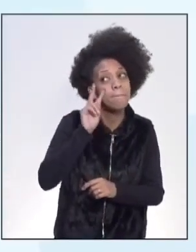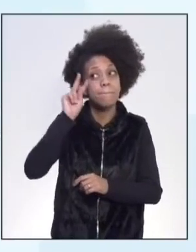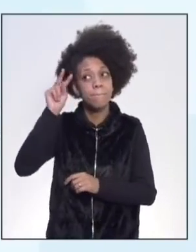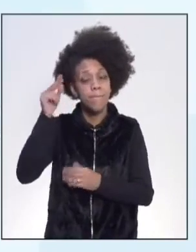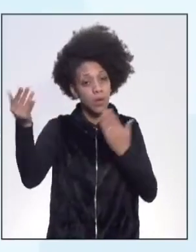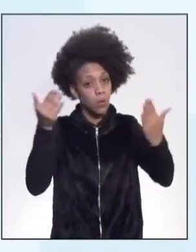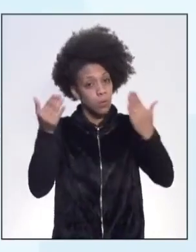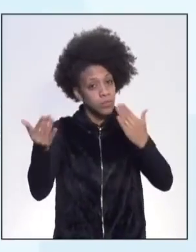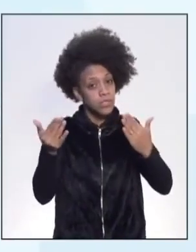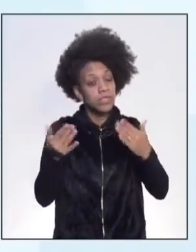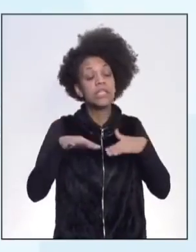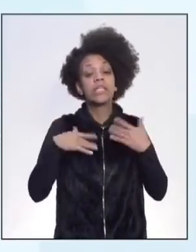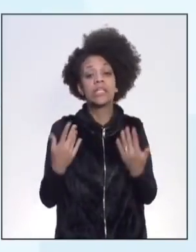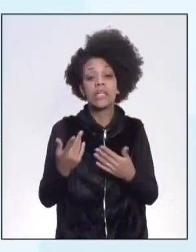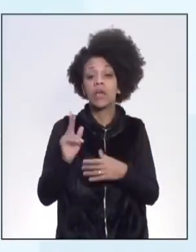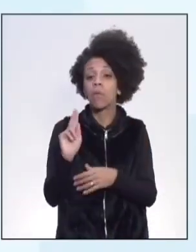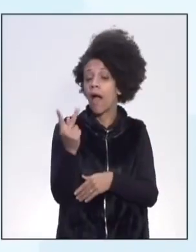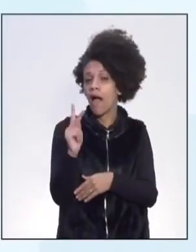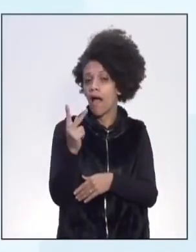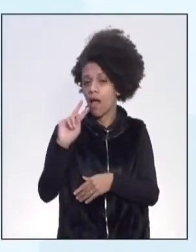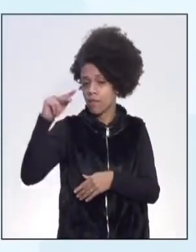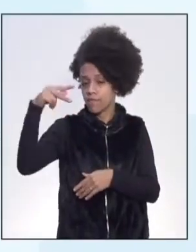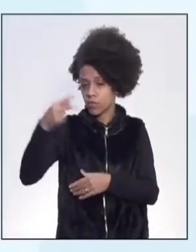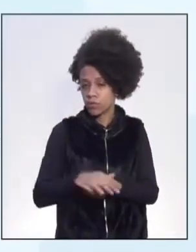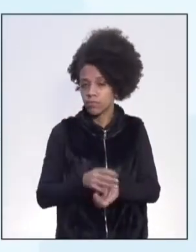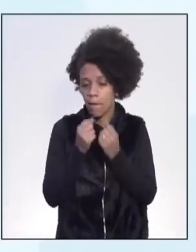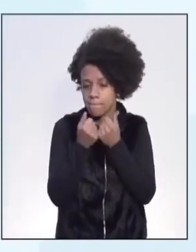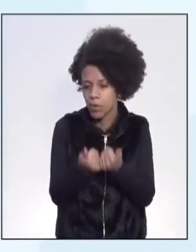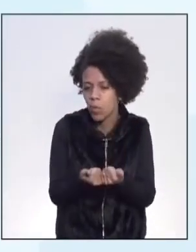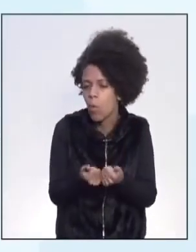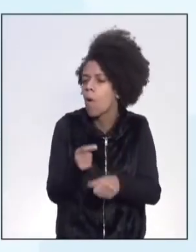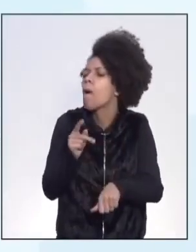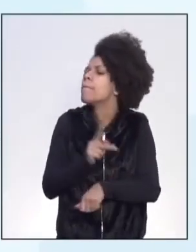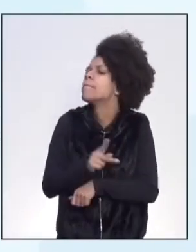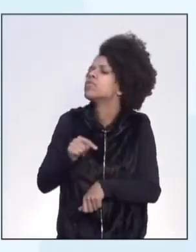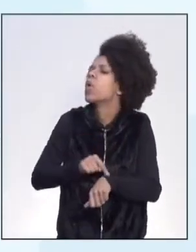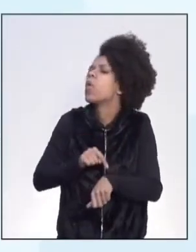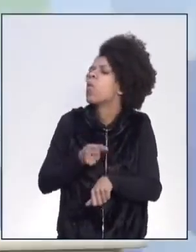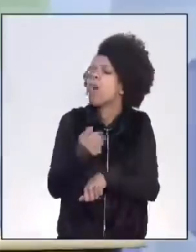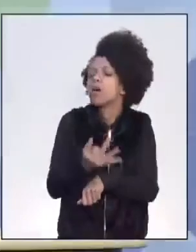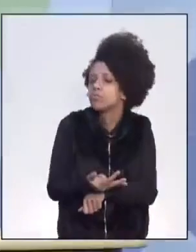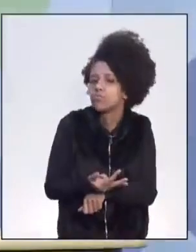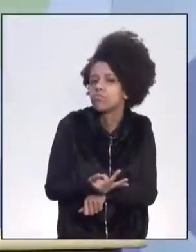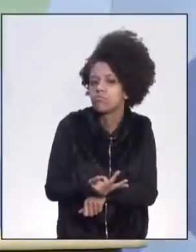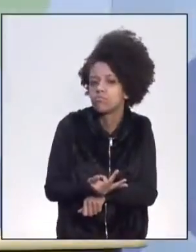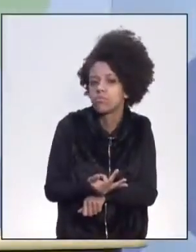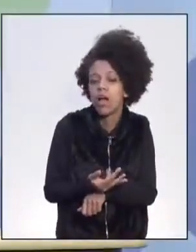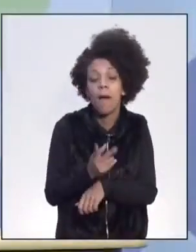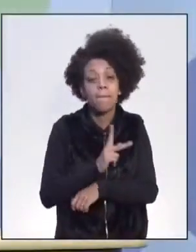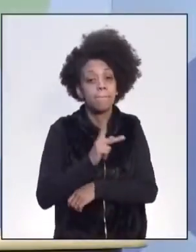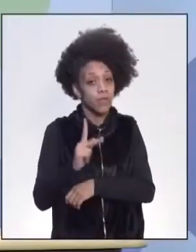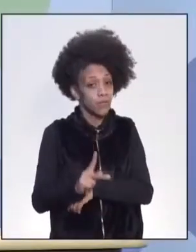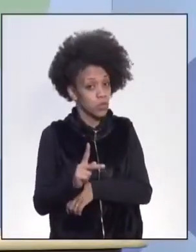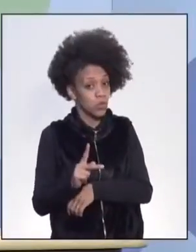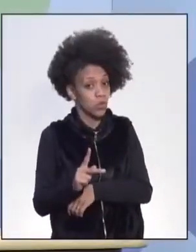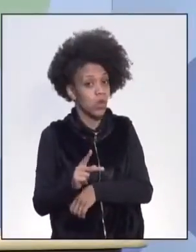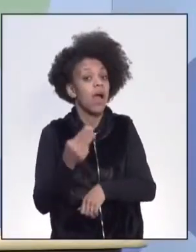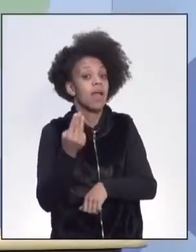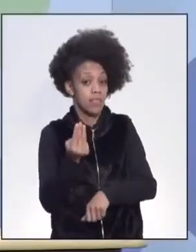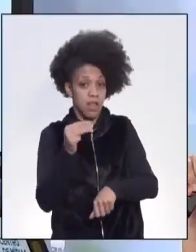quem é o h elevado ao quadrado. Muito bom. Professora Inês, quanto tempo eles vão ter para essa atividade? Professora Roberta, os alunos terão